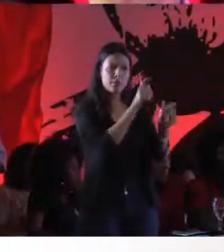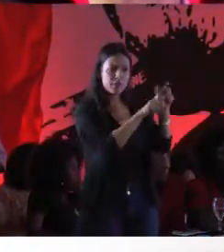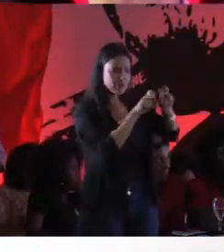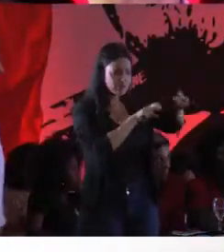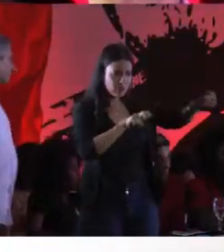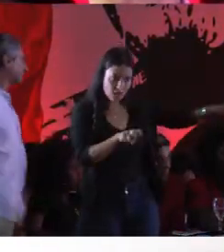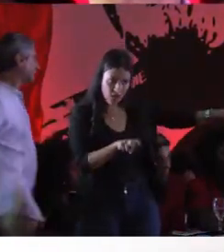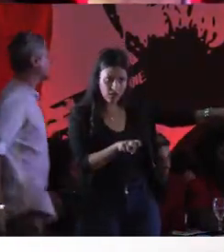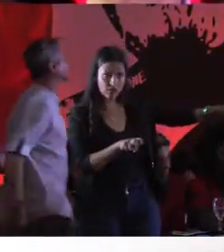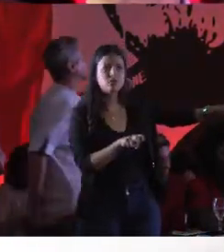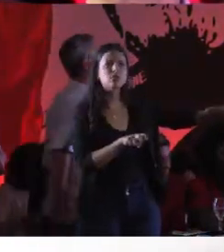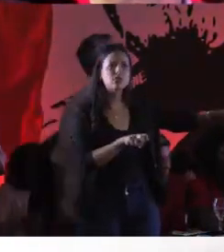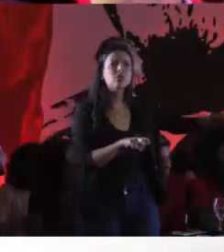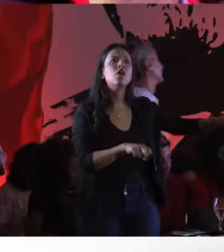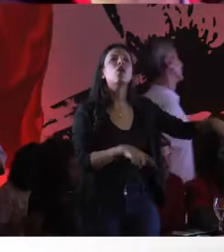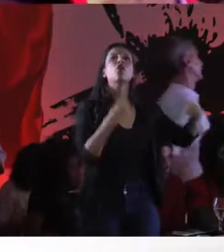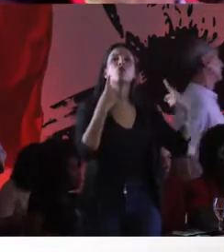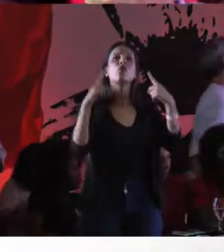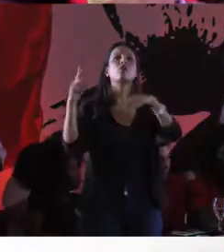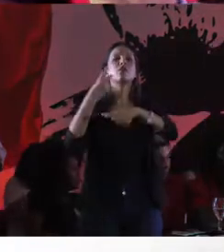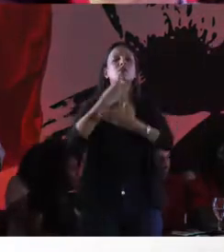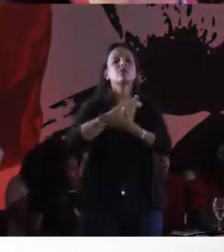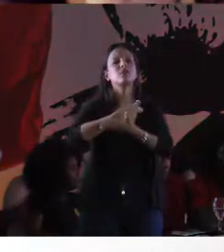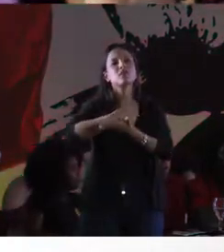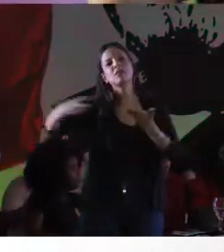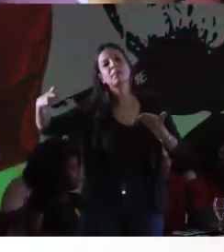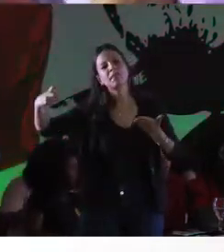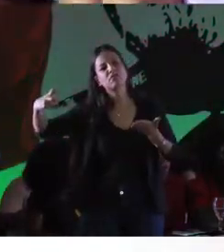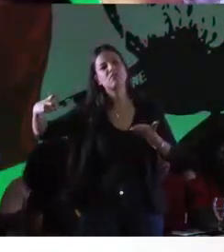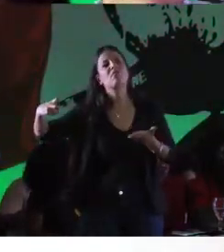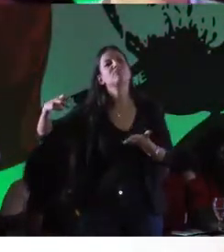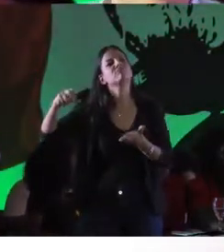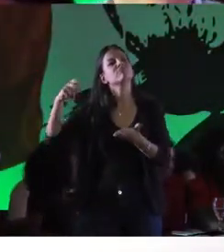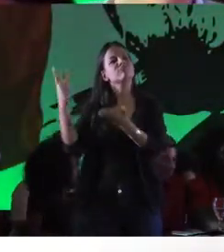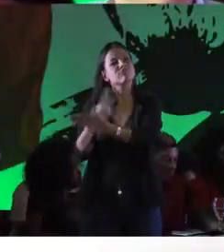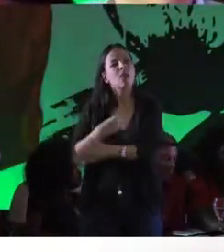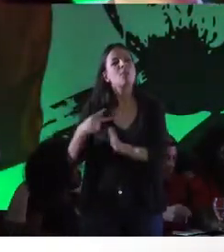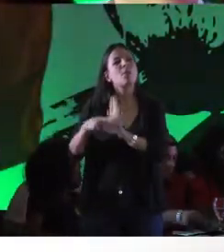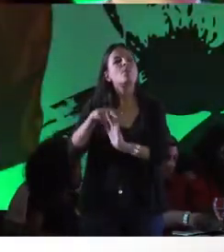para lutar contra o impeachment fraudulento da presidenta